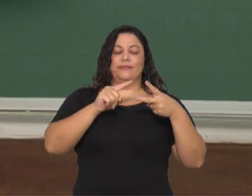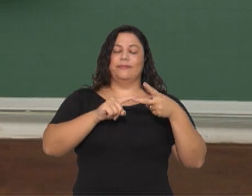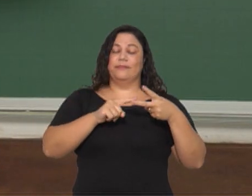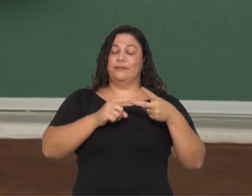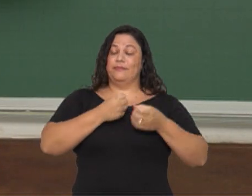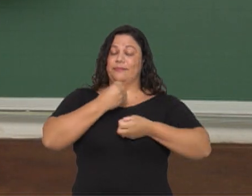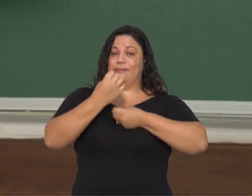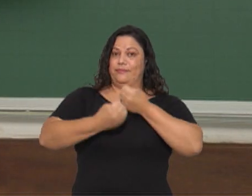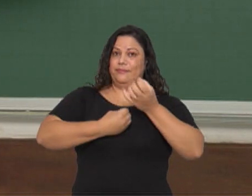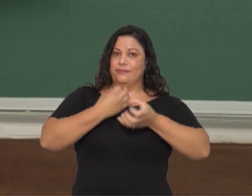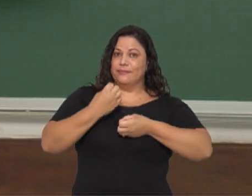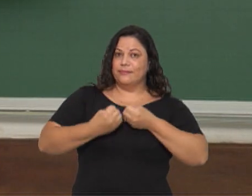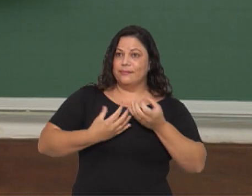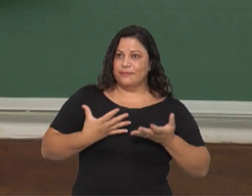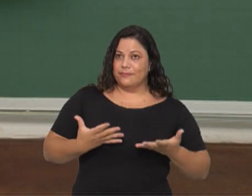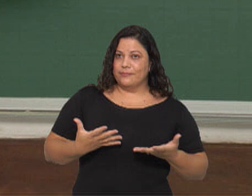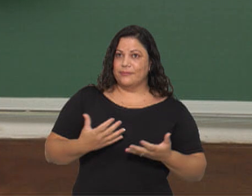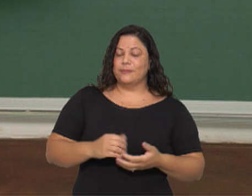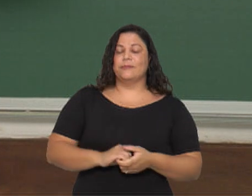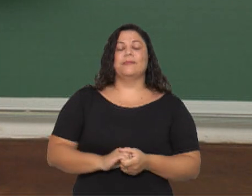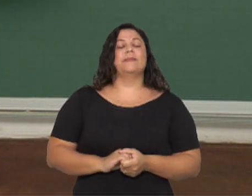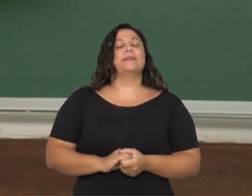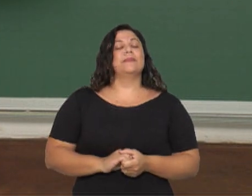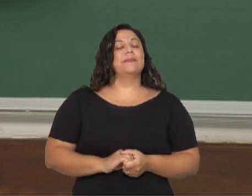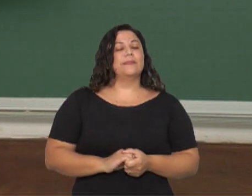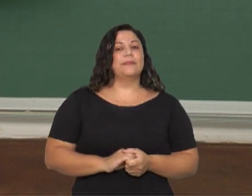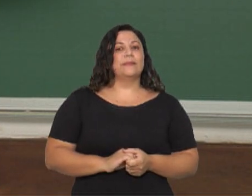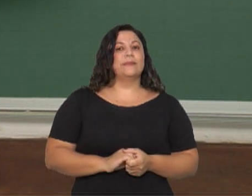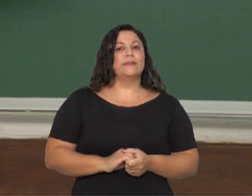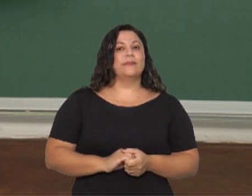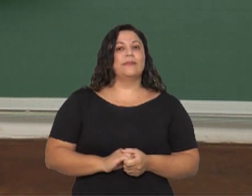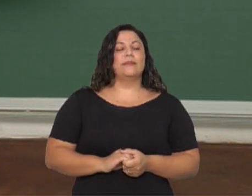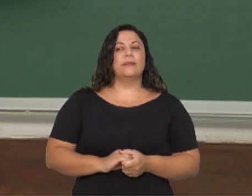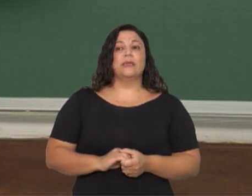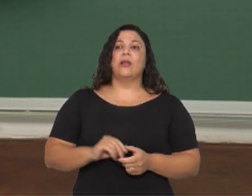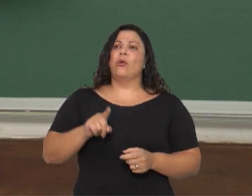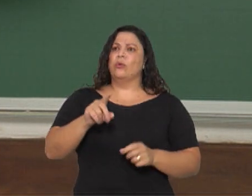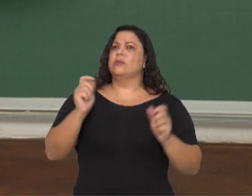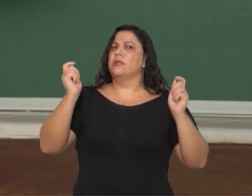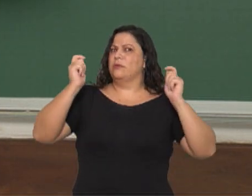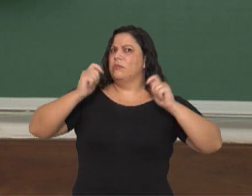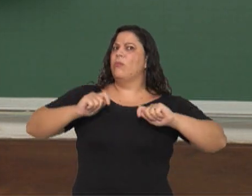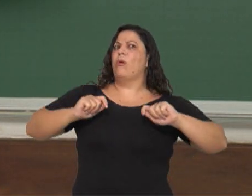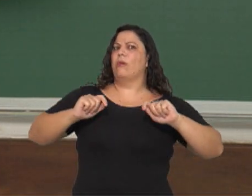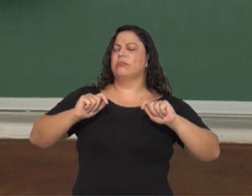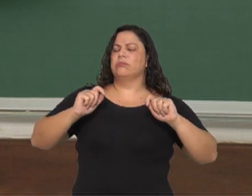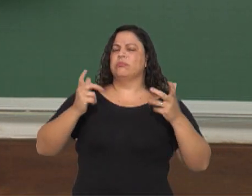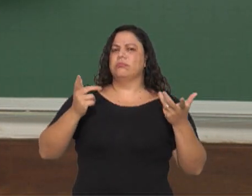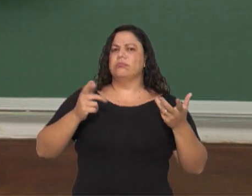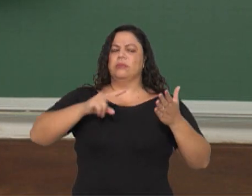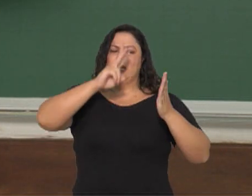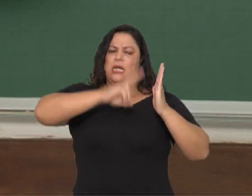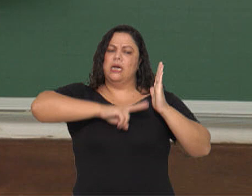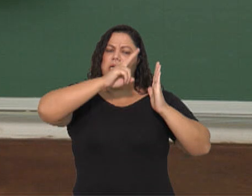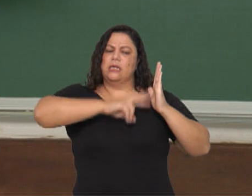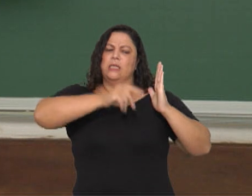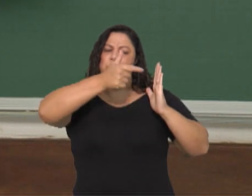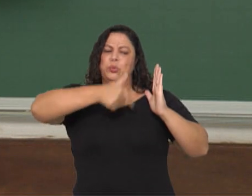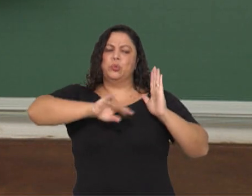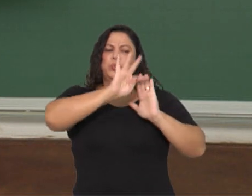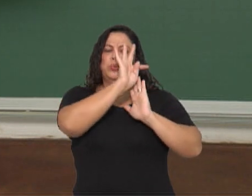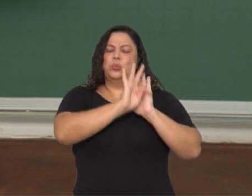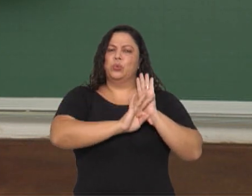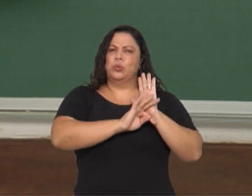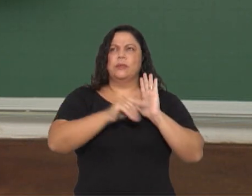nossa classe. ¿Sí? Então, depois, se quereis, vocês podem perfeitamente reler os dois textos